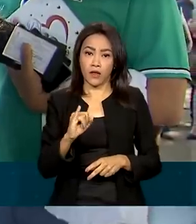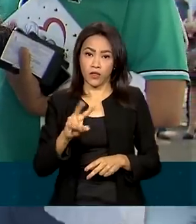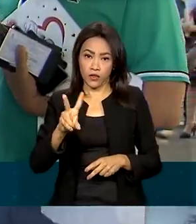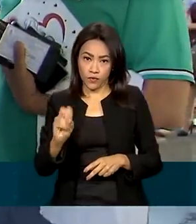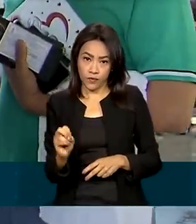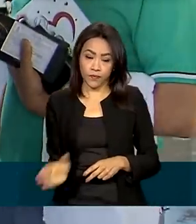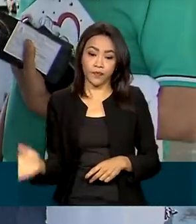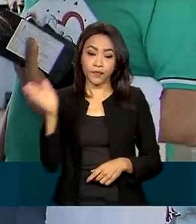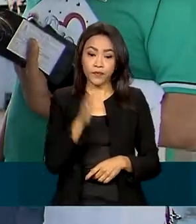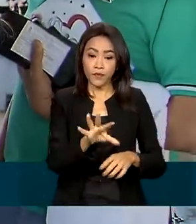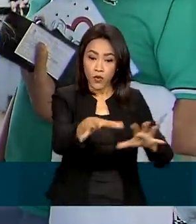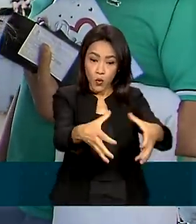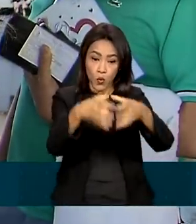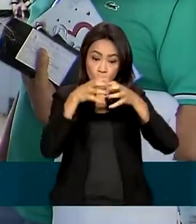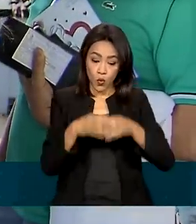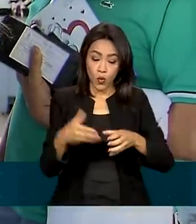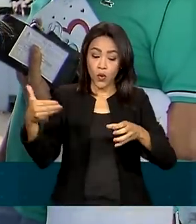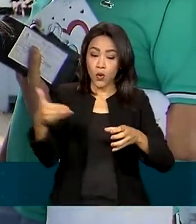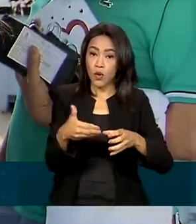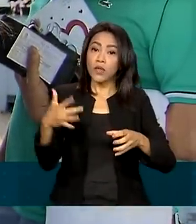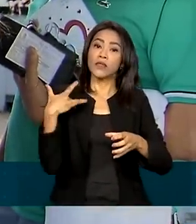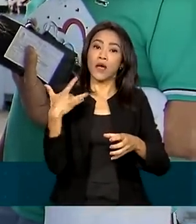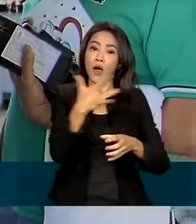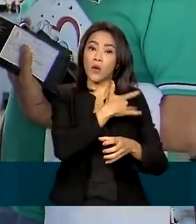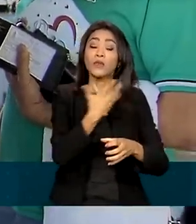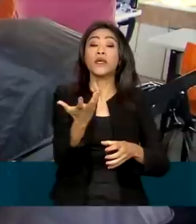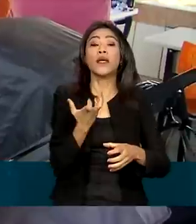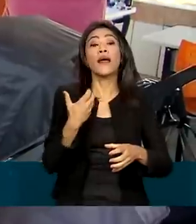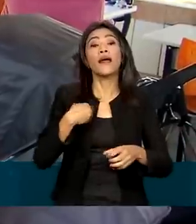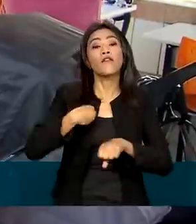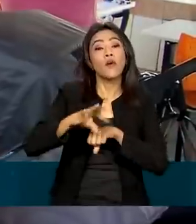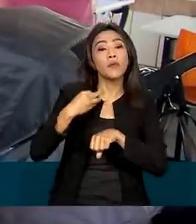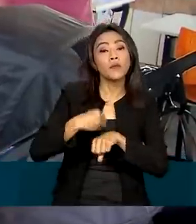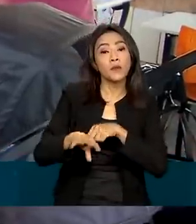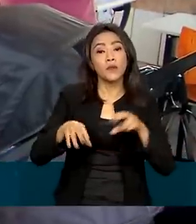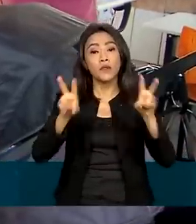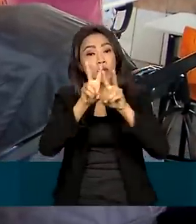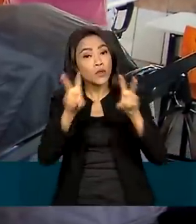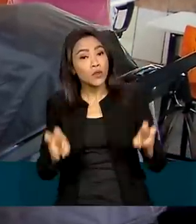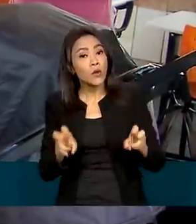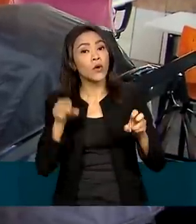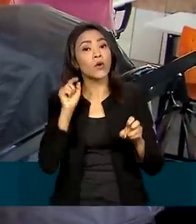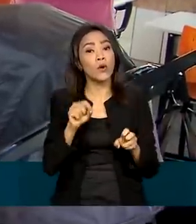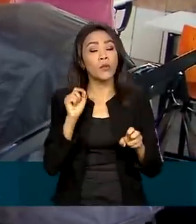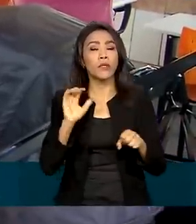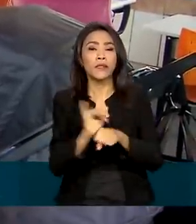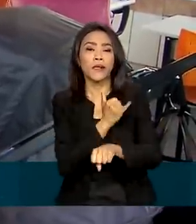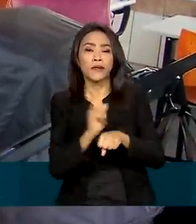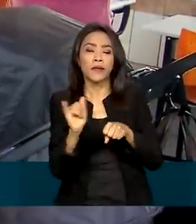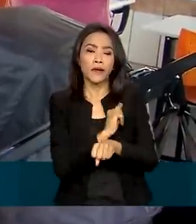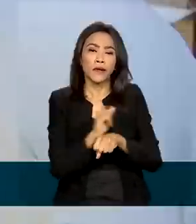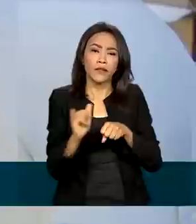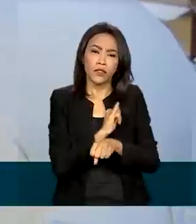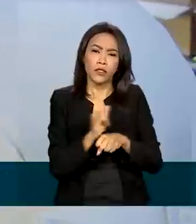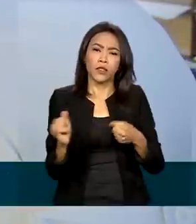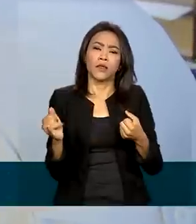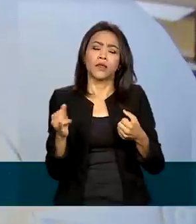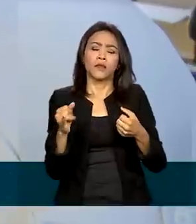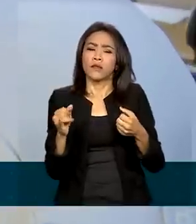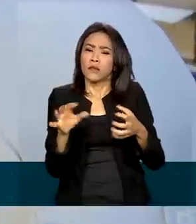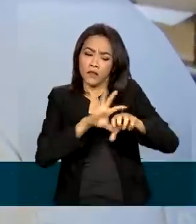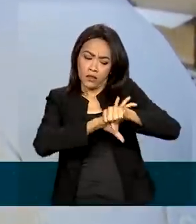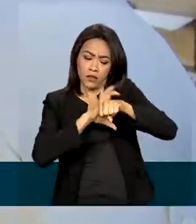o Grupo de Saúde quer mais informações do atual governo sobre medidas de combate à pandemia do coronavírus.